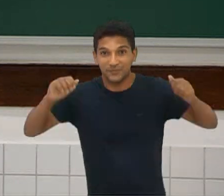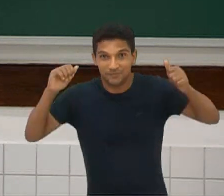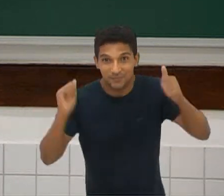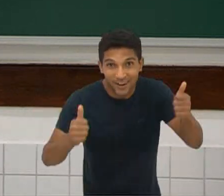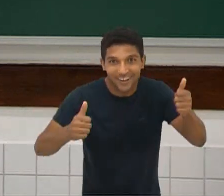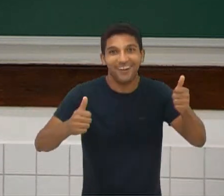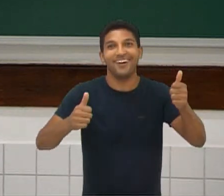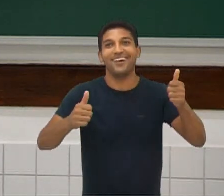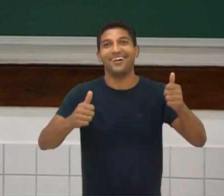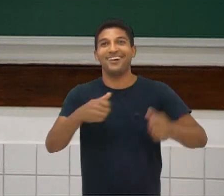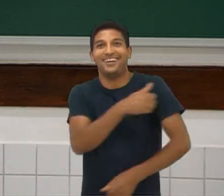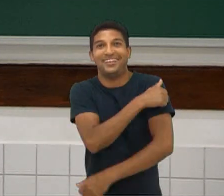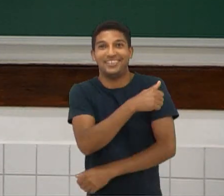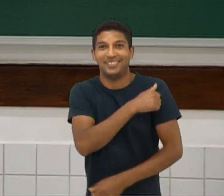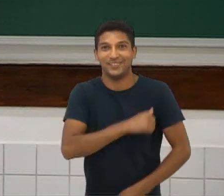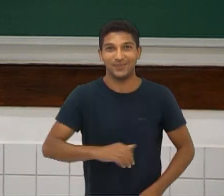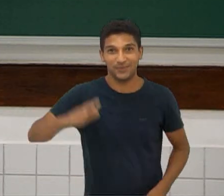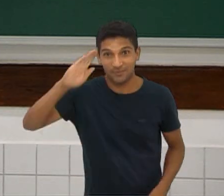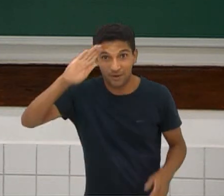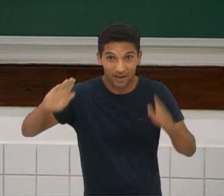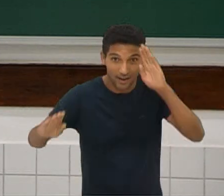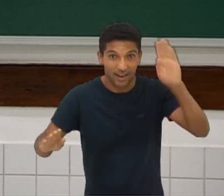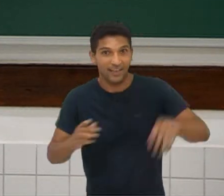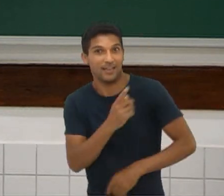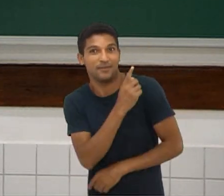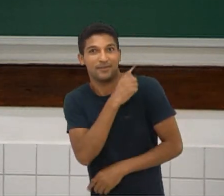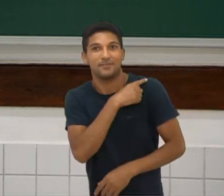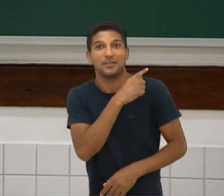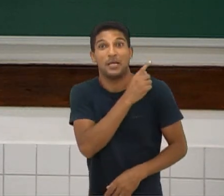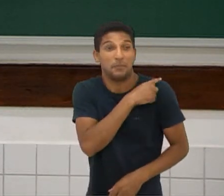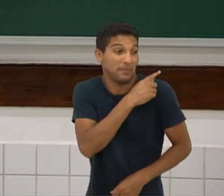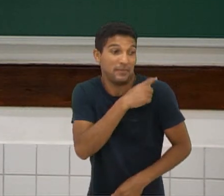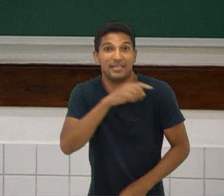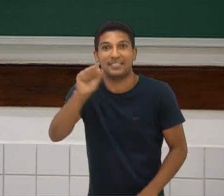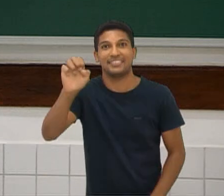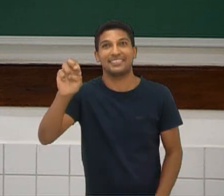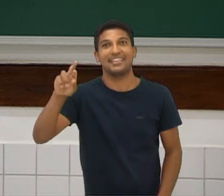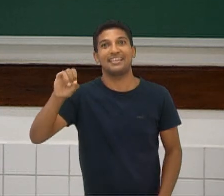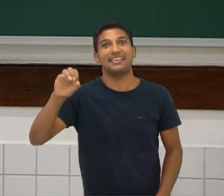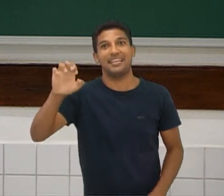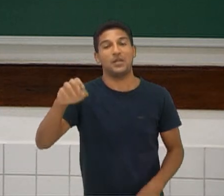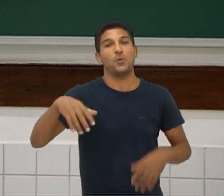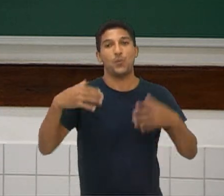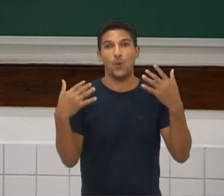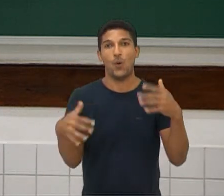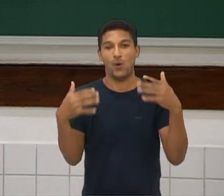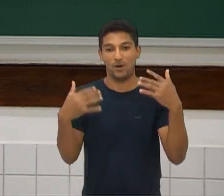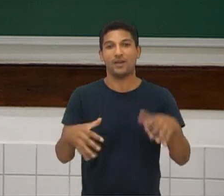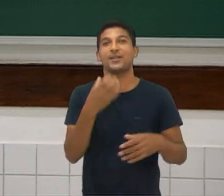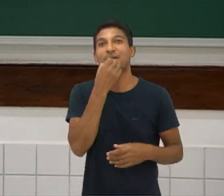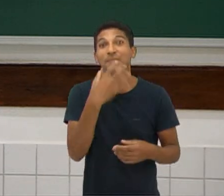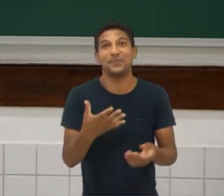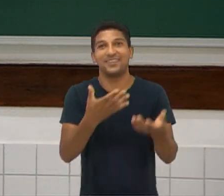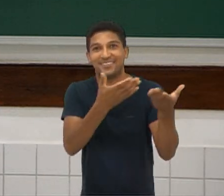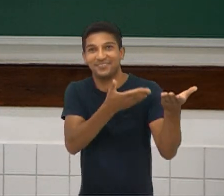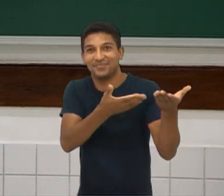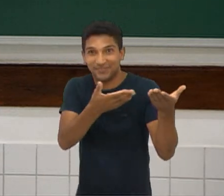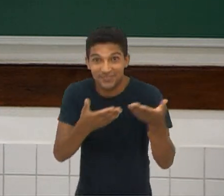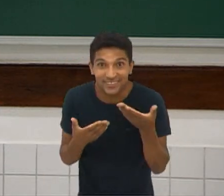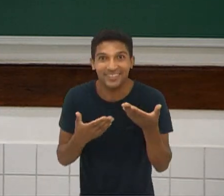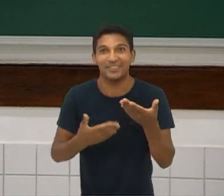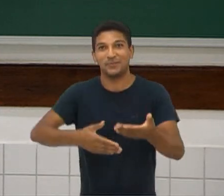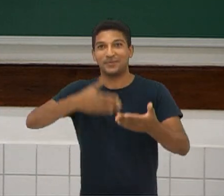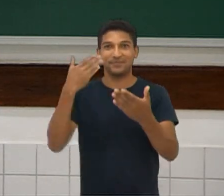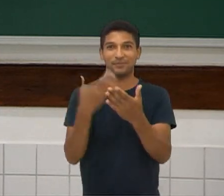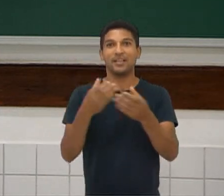Salve, salve, galera da primeira série! É, eu falei primeira série, senhoras e senhores! Sejam muito bem-vindos